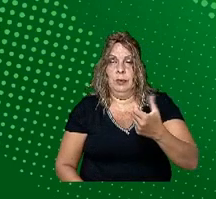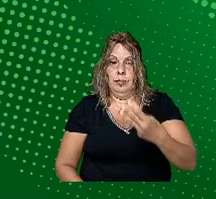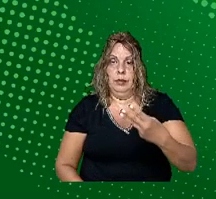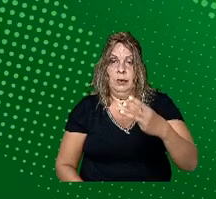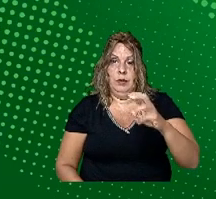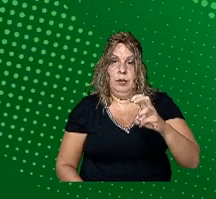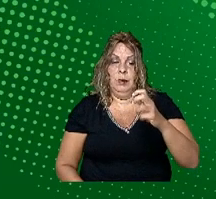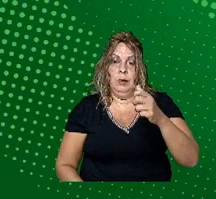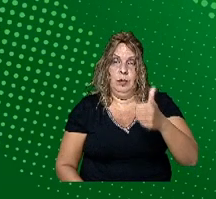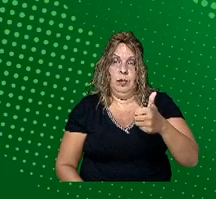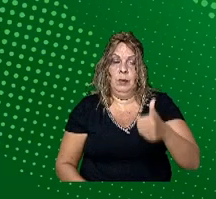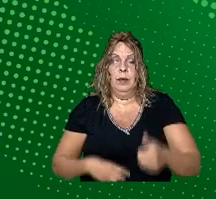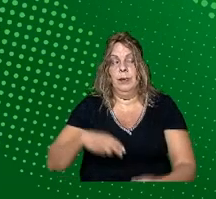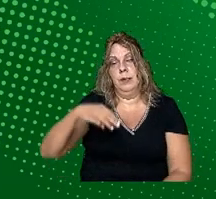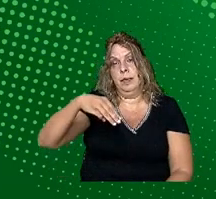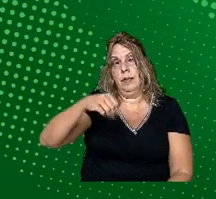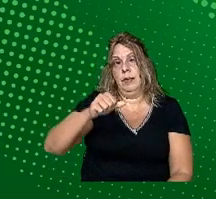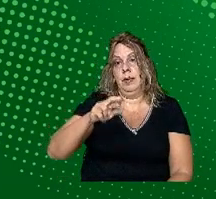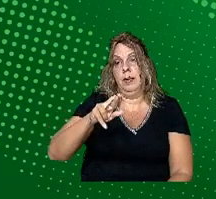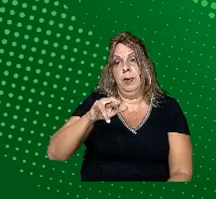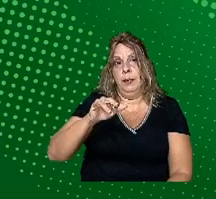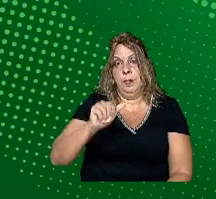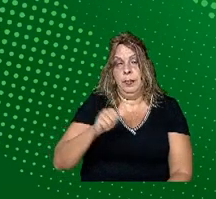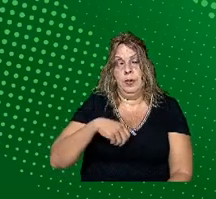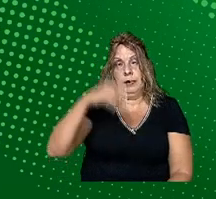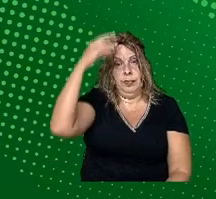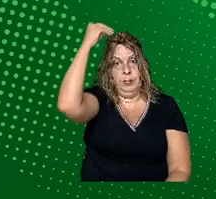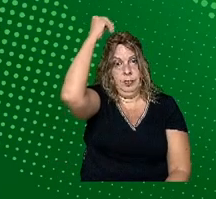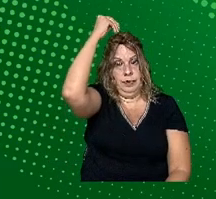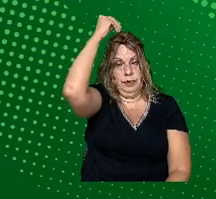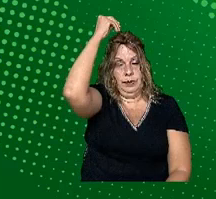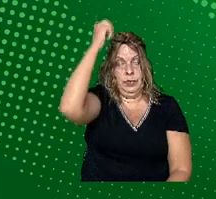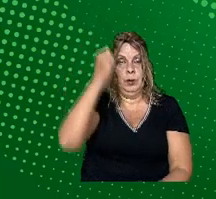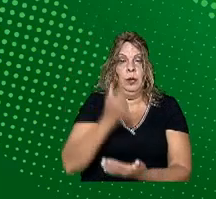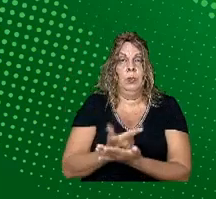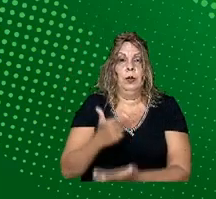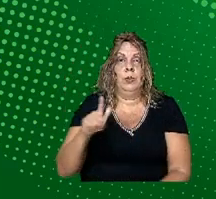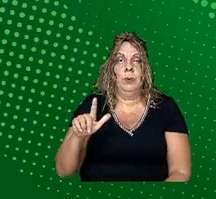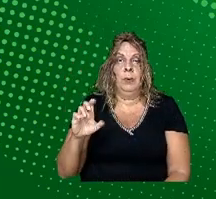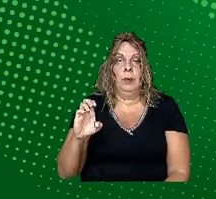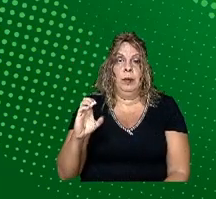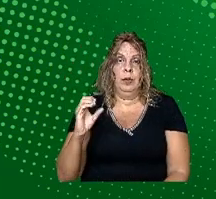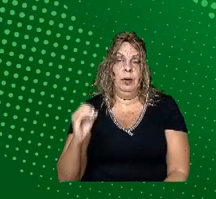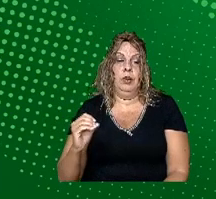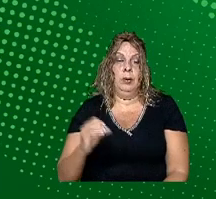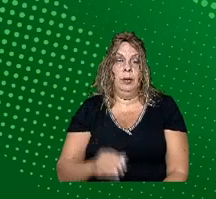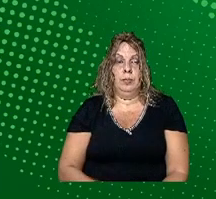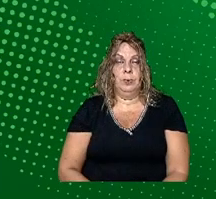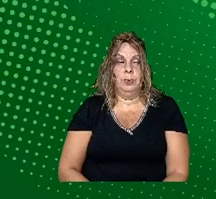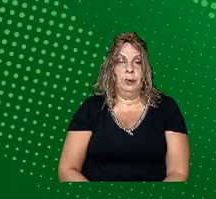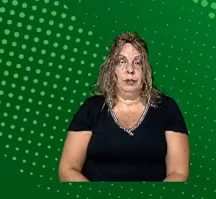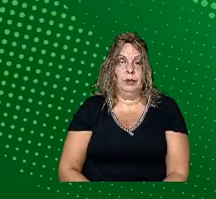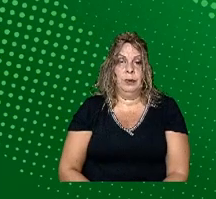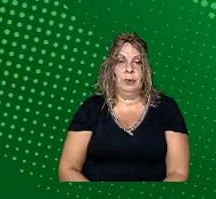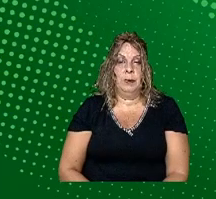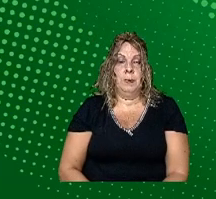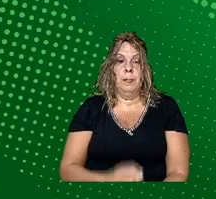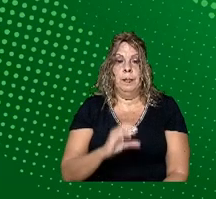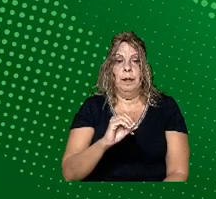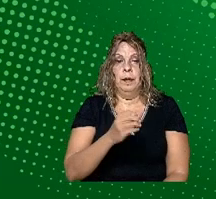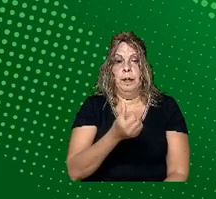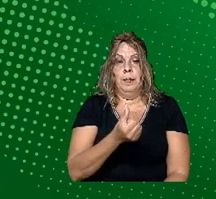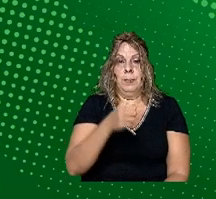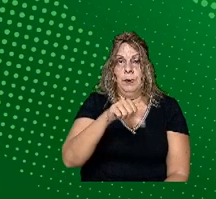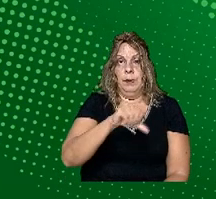142351, Maria Ribeiro de Araújo, de São Cristóvão, adquiriu com Léo, Regional São Cristóvão. Sigo anunciando aqui o